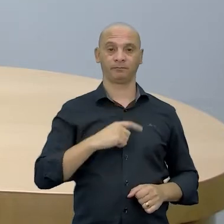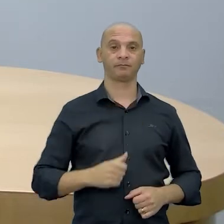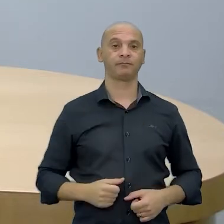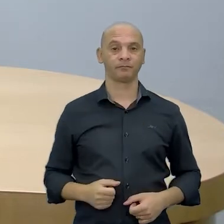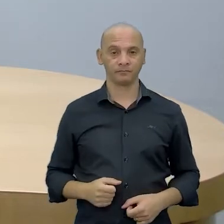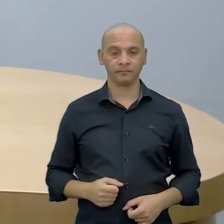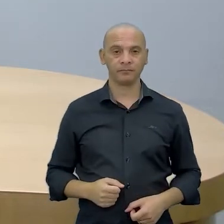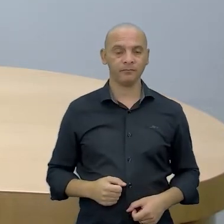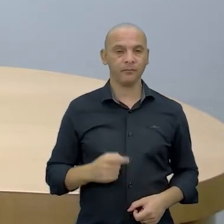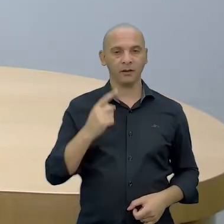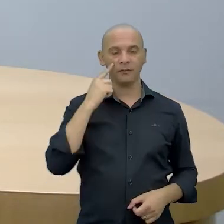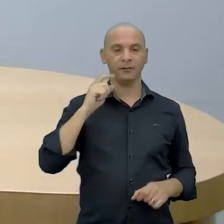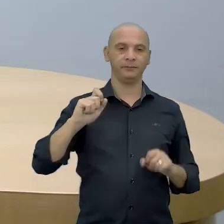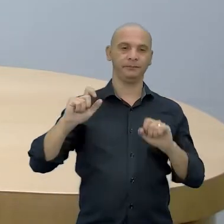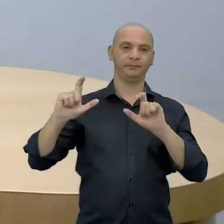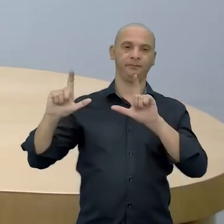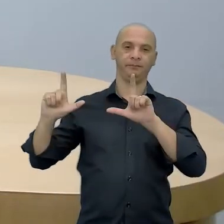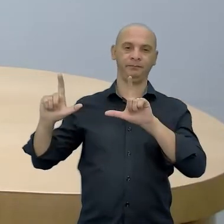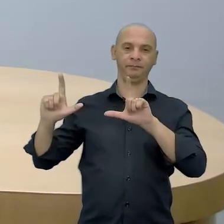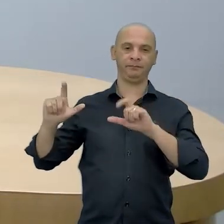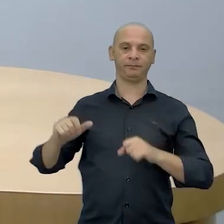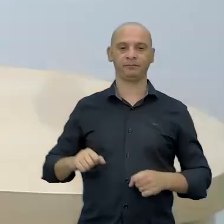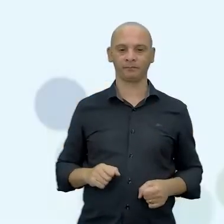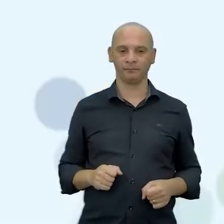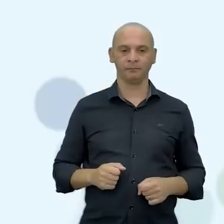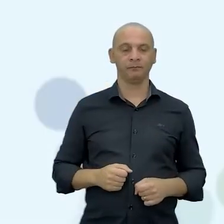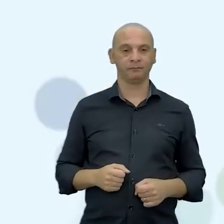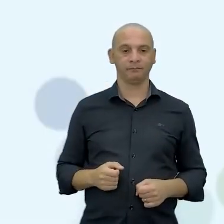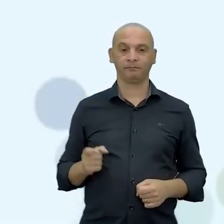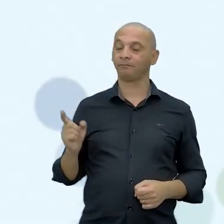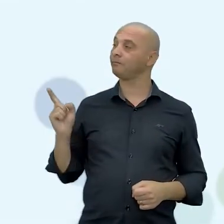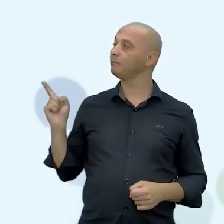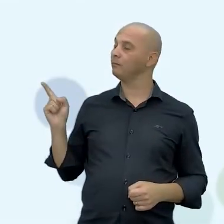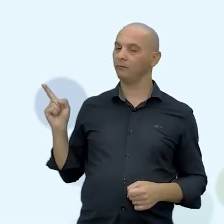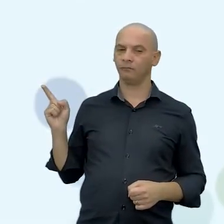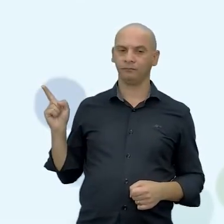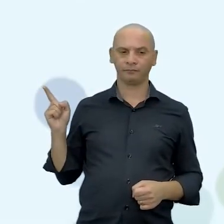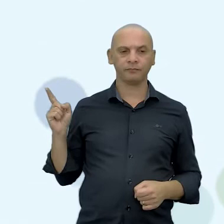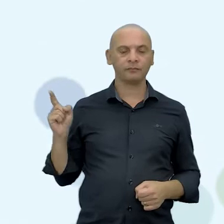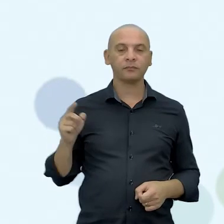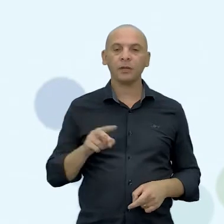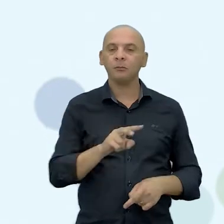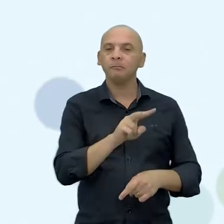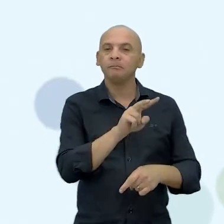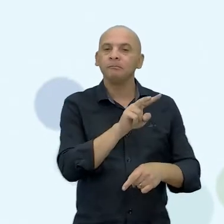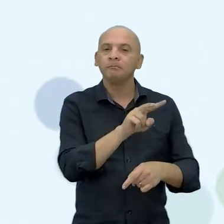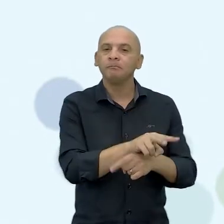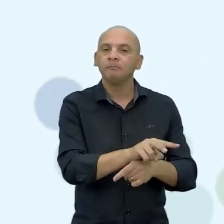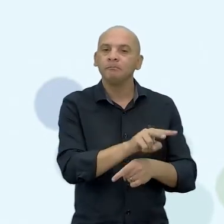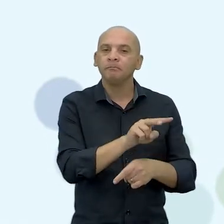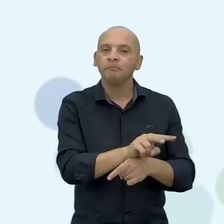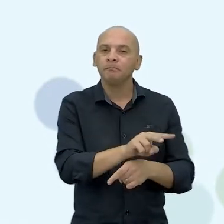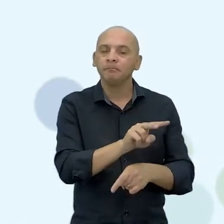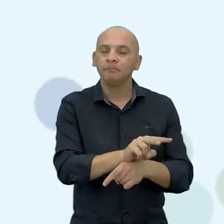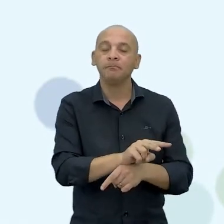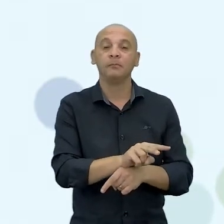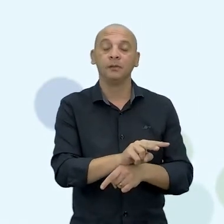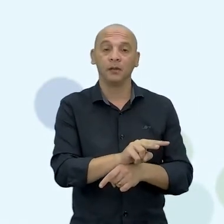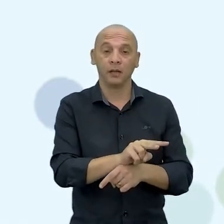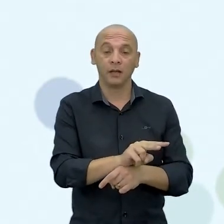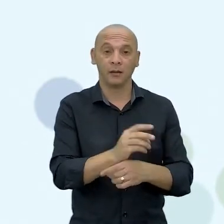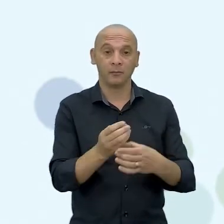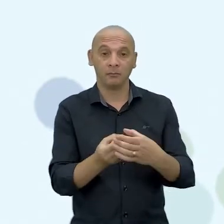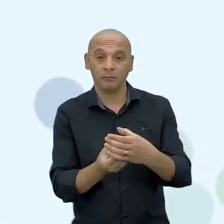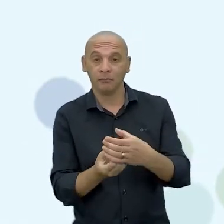resguardadas. Vamos lá para a próxima tela. Tá lá, podemos ajudar na proteção da biodiversidade do solo através aí,